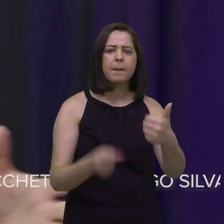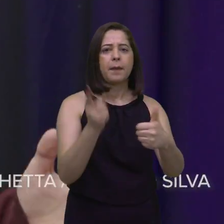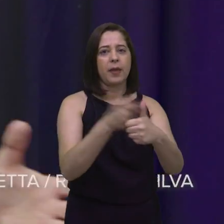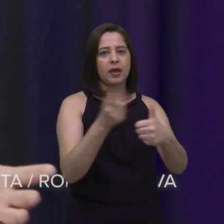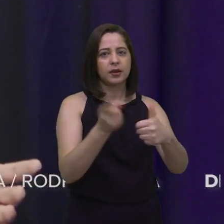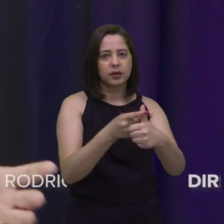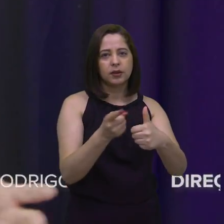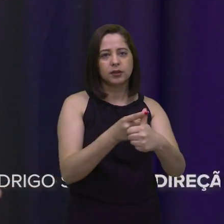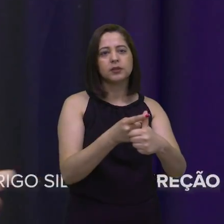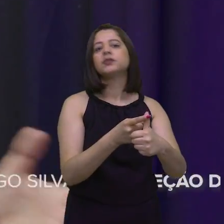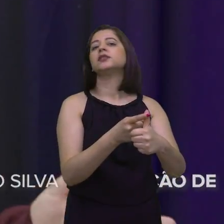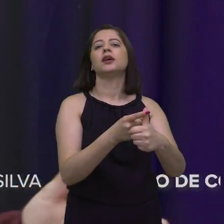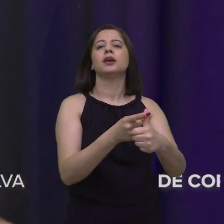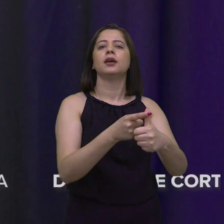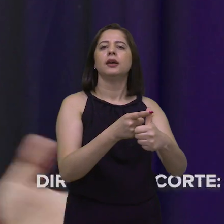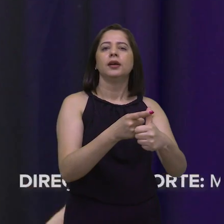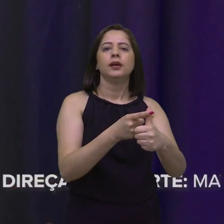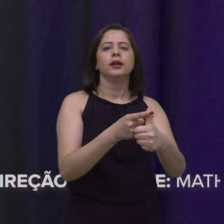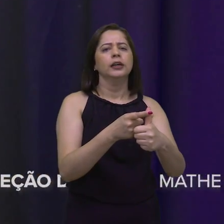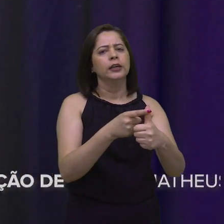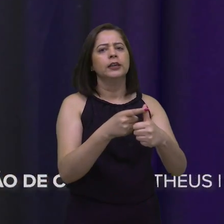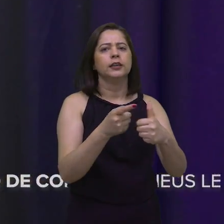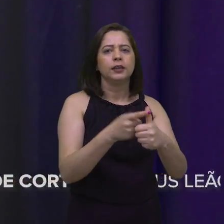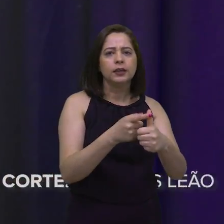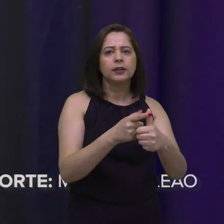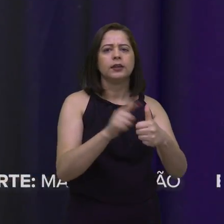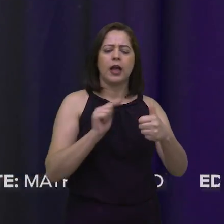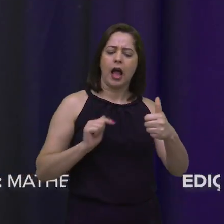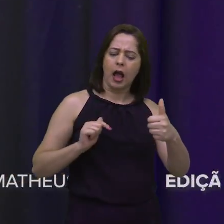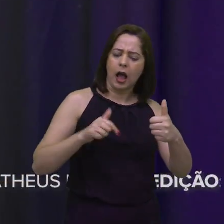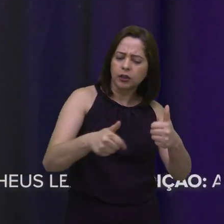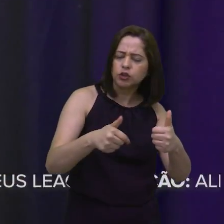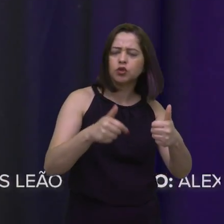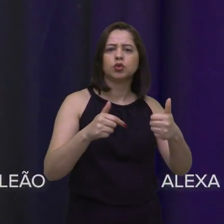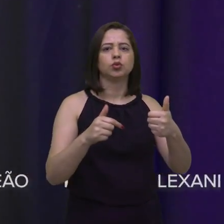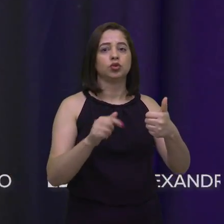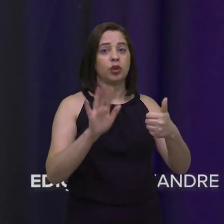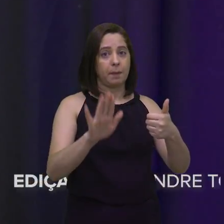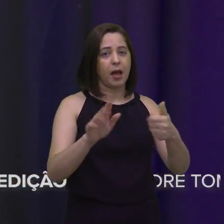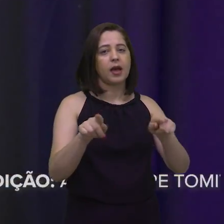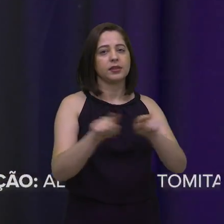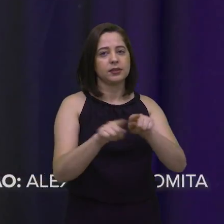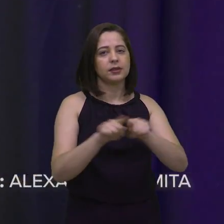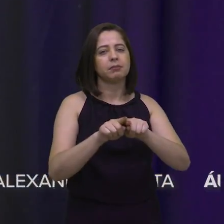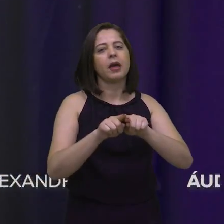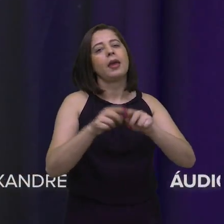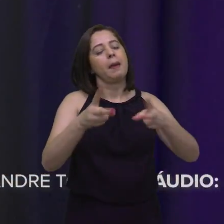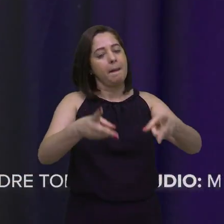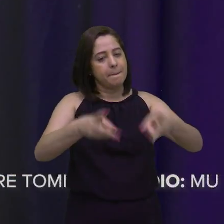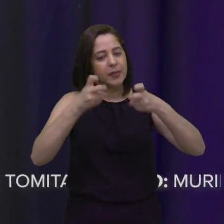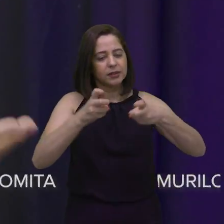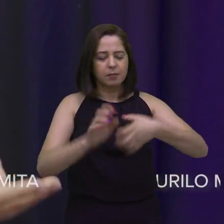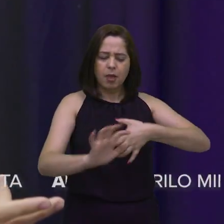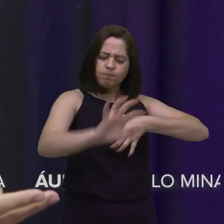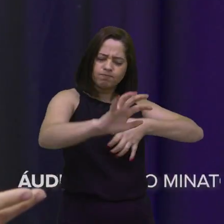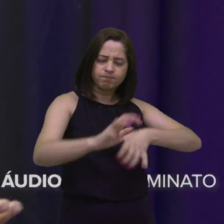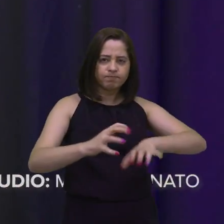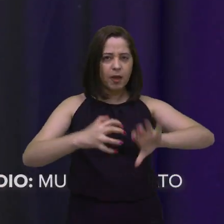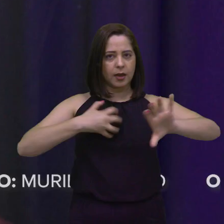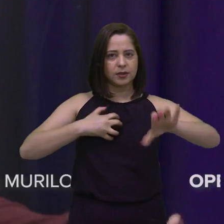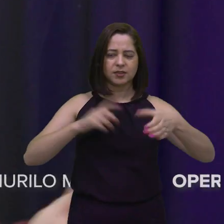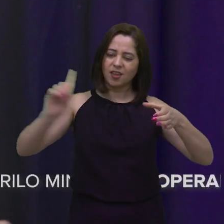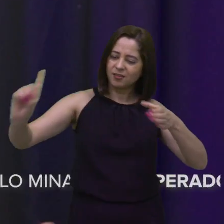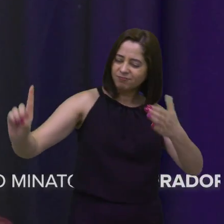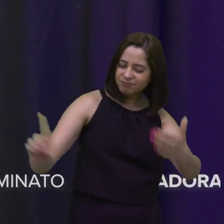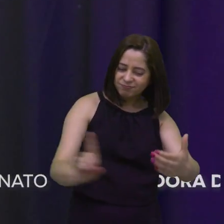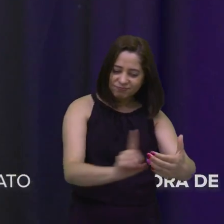falou do movimento, né? Do sentido mais físico, mas também esse olhar para o próximo, né?